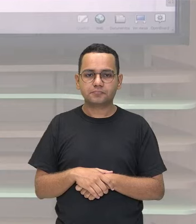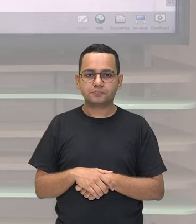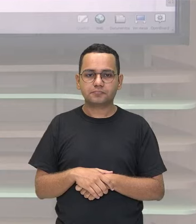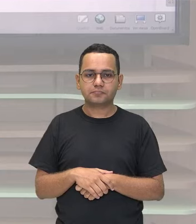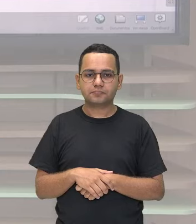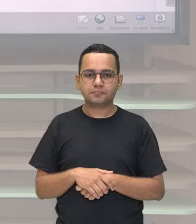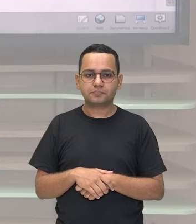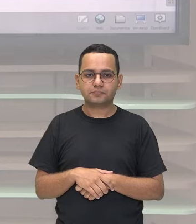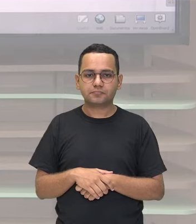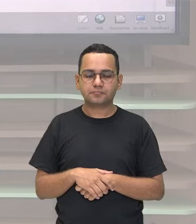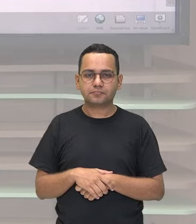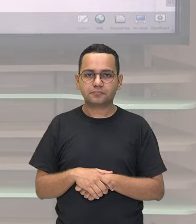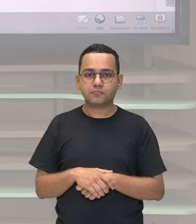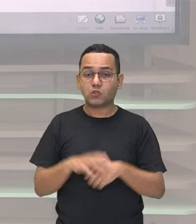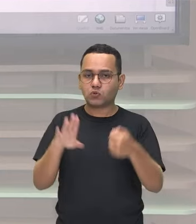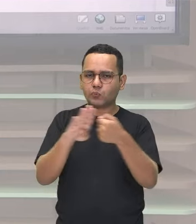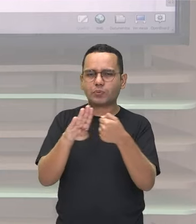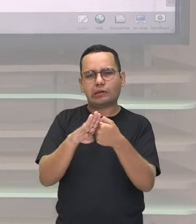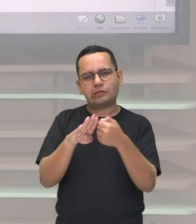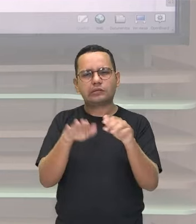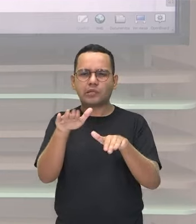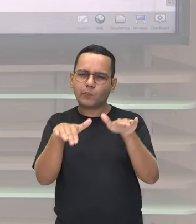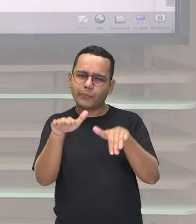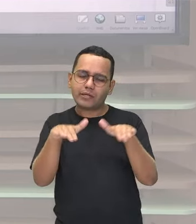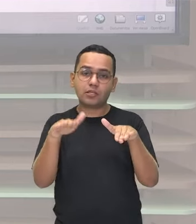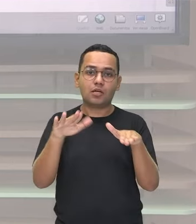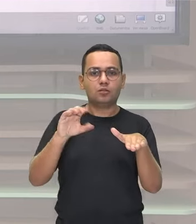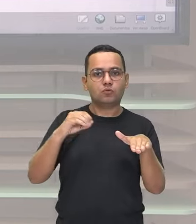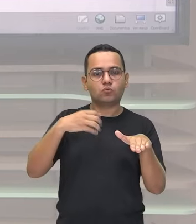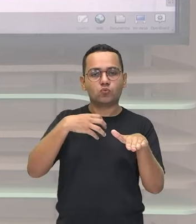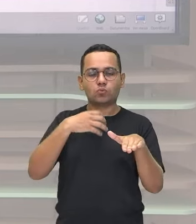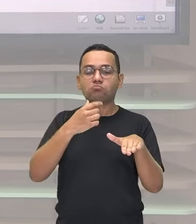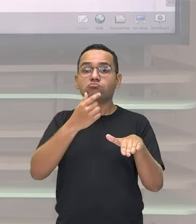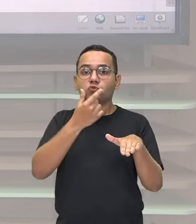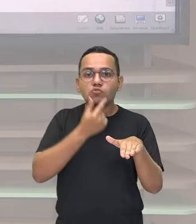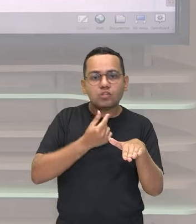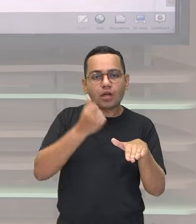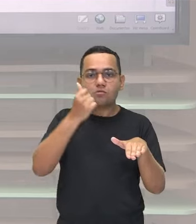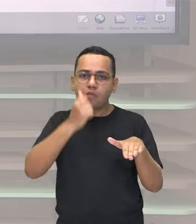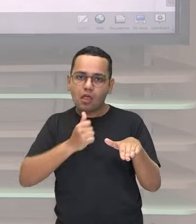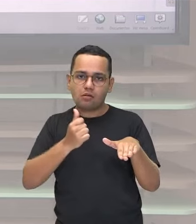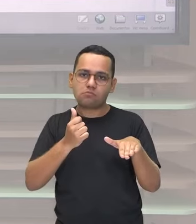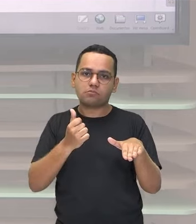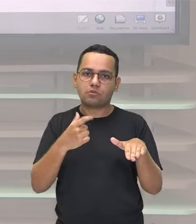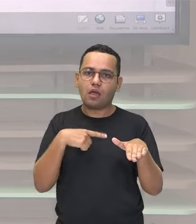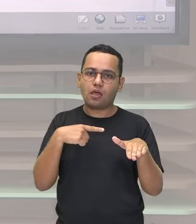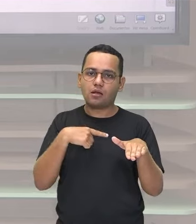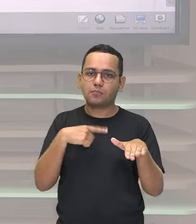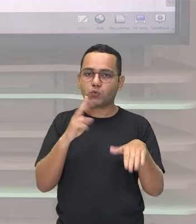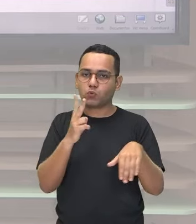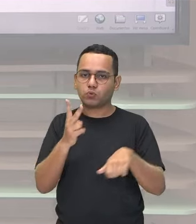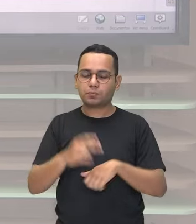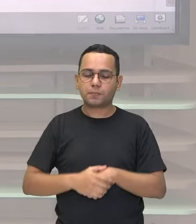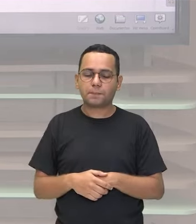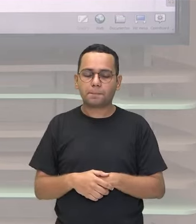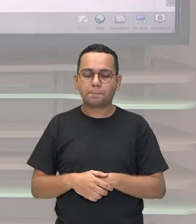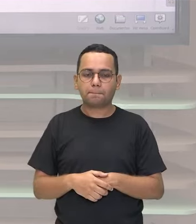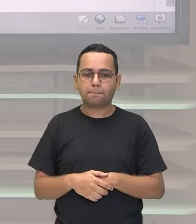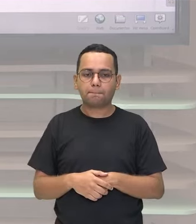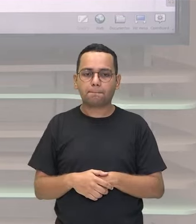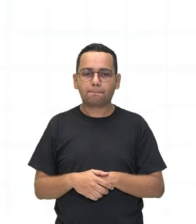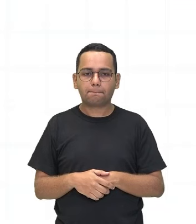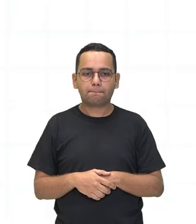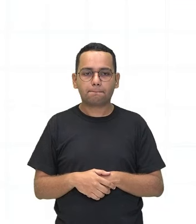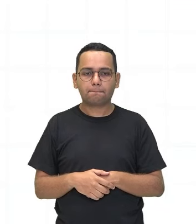conforme o seu gênero, vai ter aí o gênero para o masculino e vai ter para o feminino também, certo? Então, vamos mostrar alguns exemplos